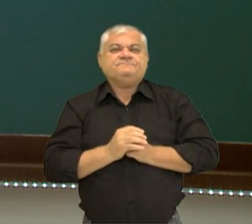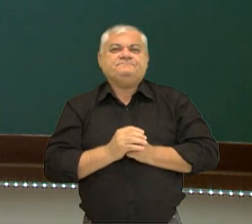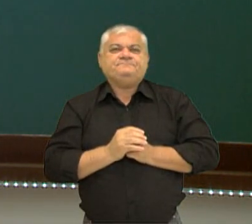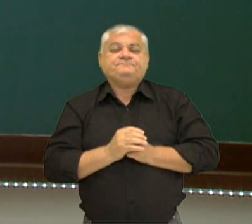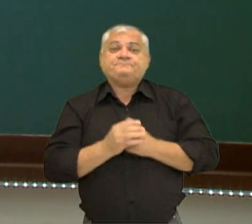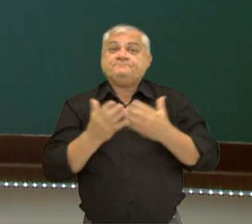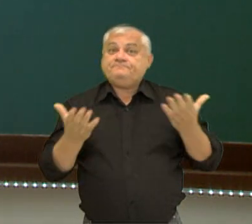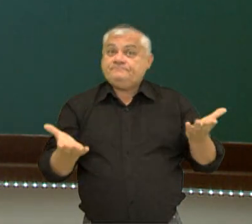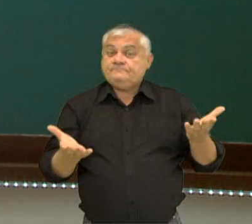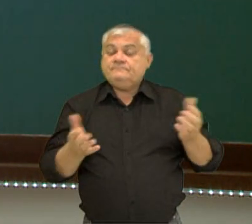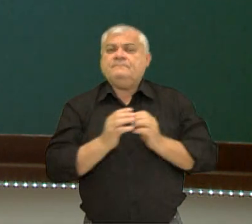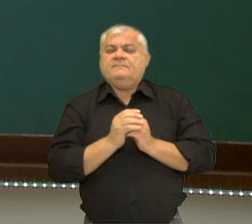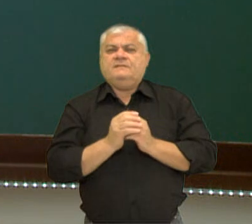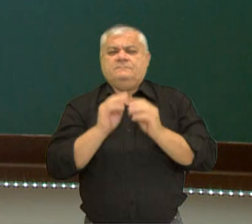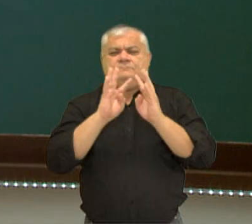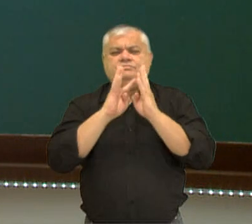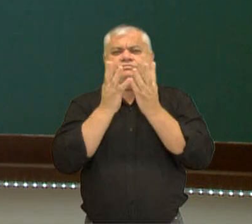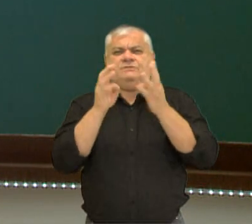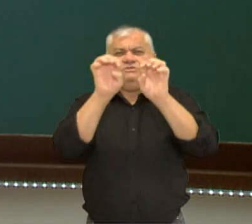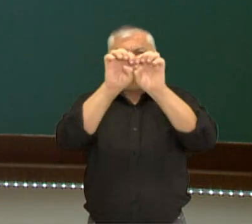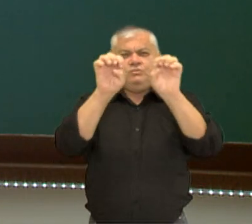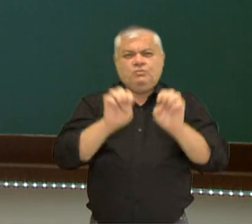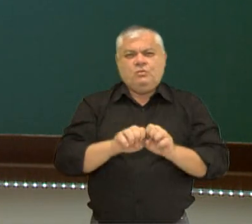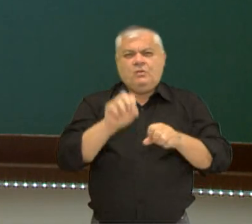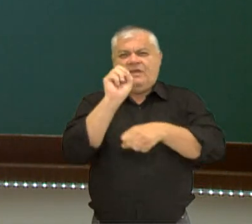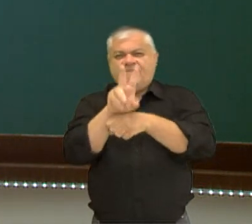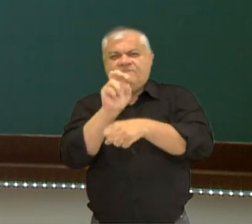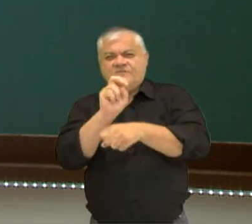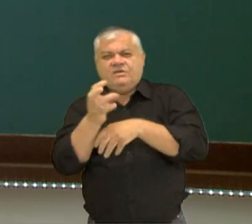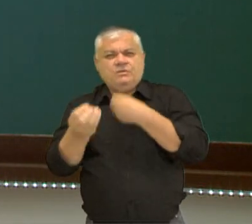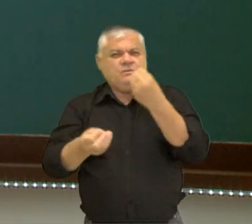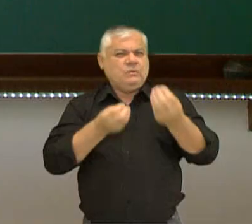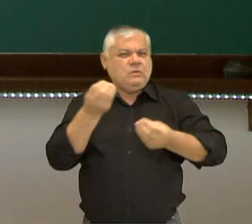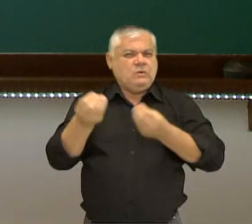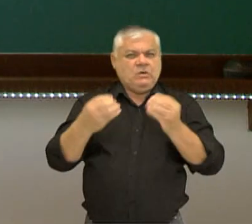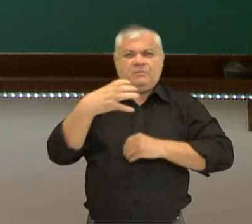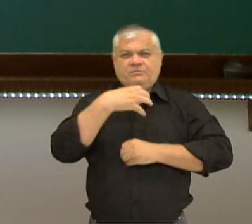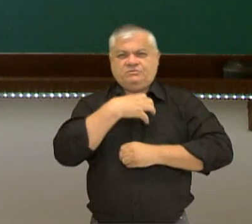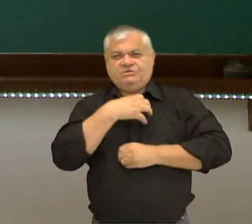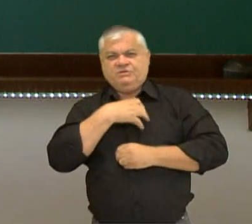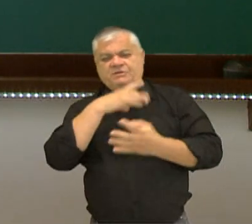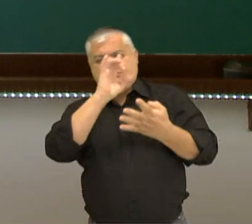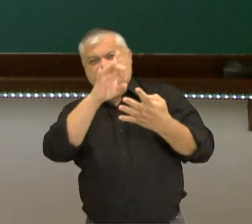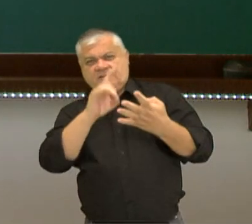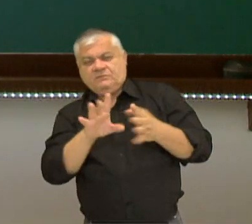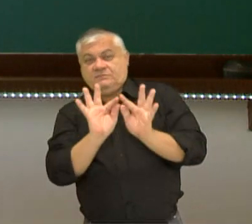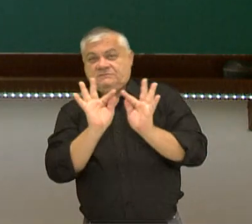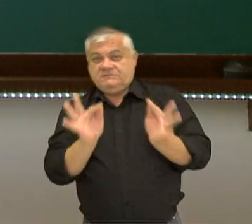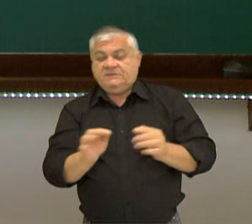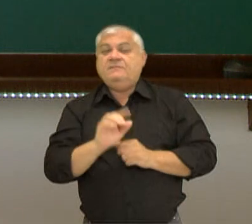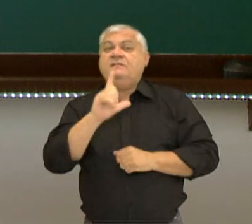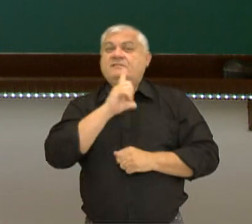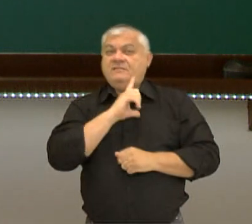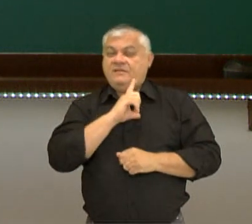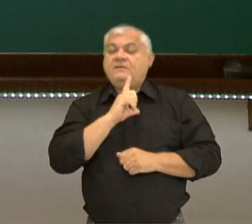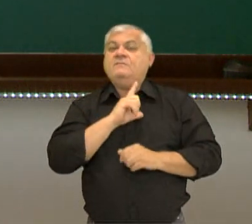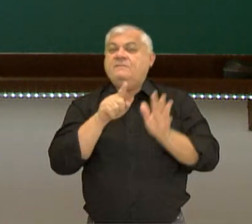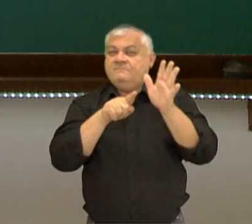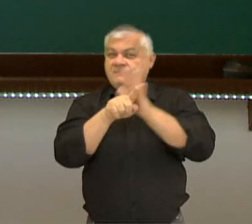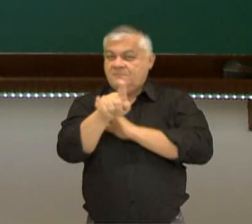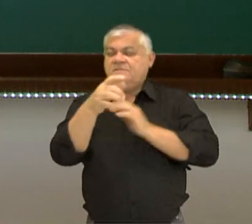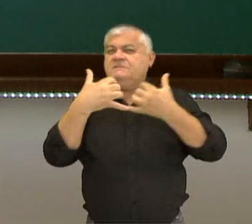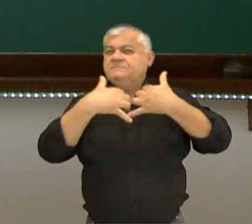E falando em estrutura de vírus e como que os vírus são, né? Como eles são estruturas simples, temos aqui uma questão para